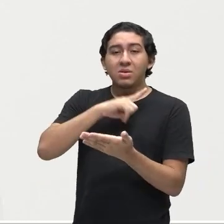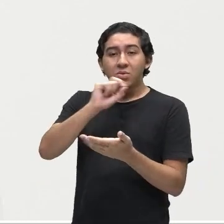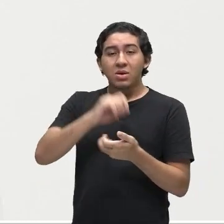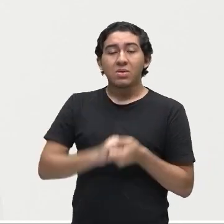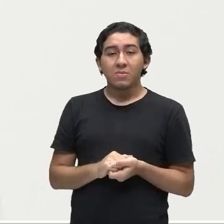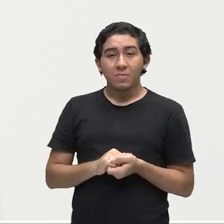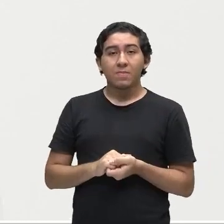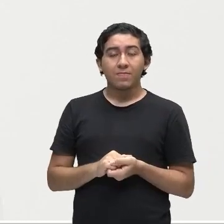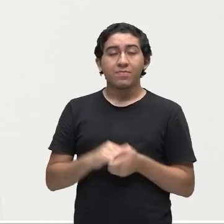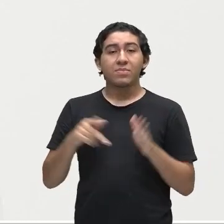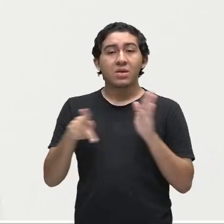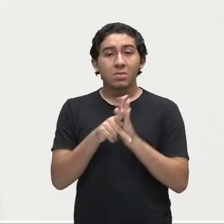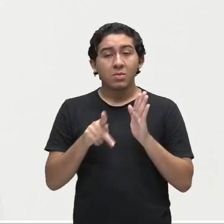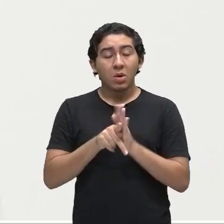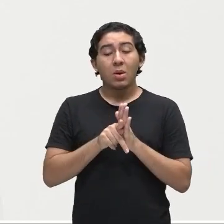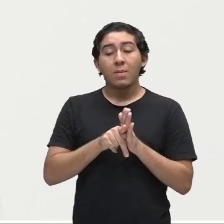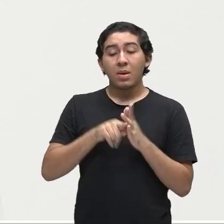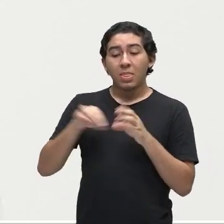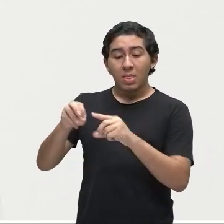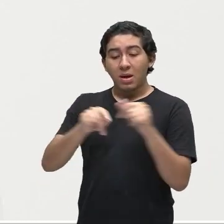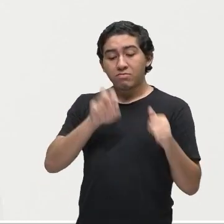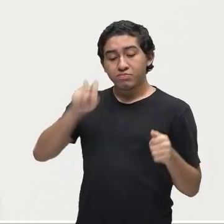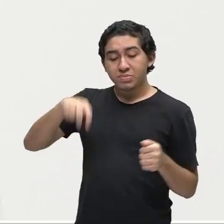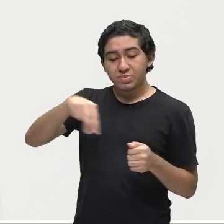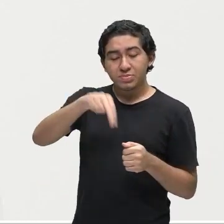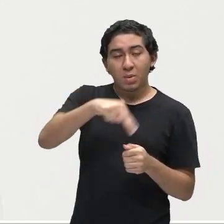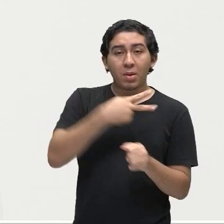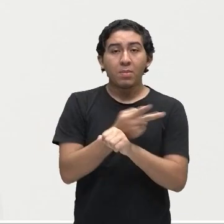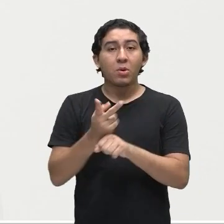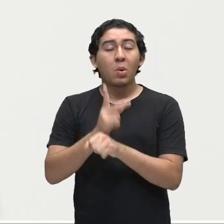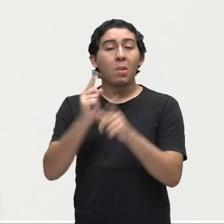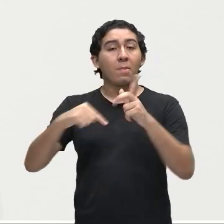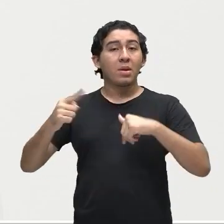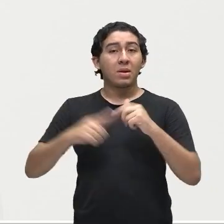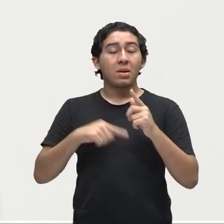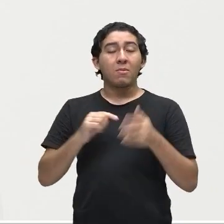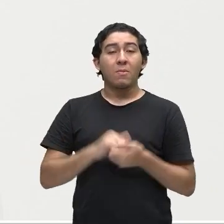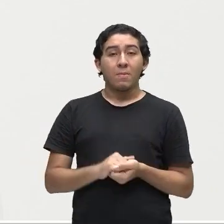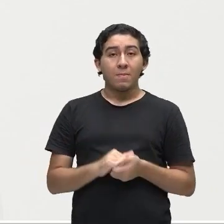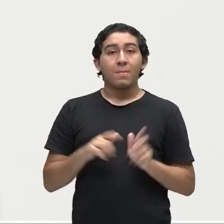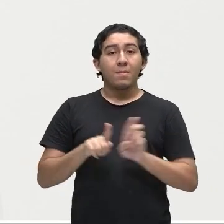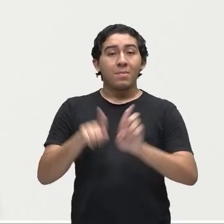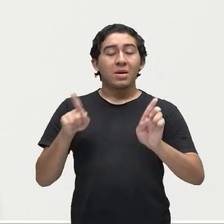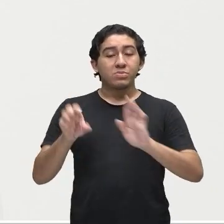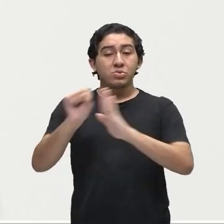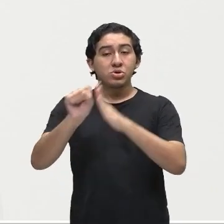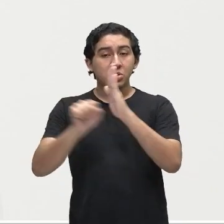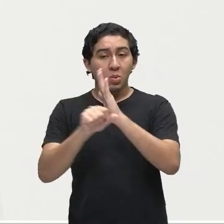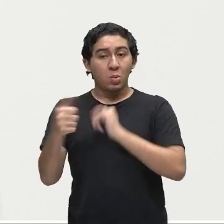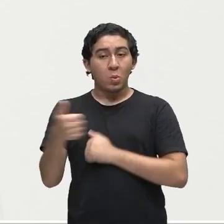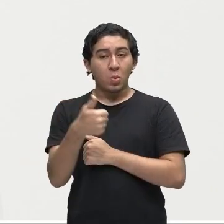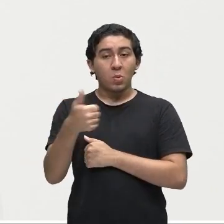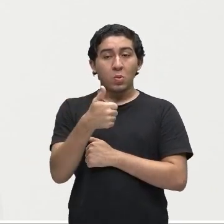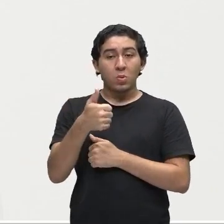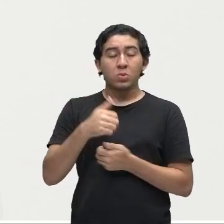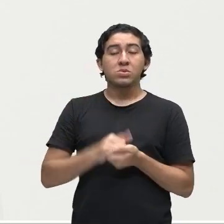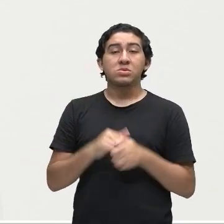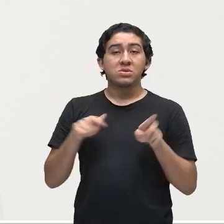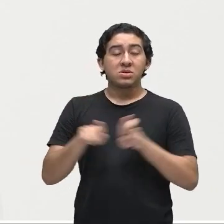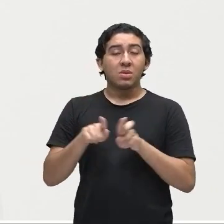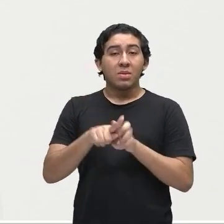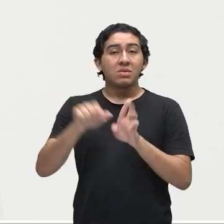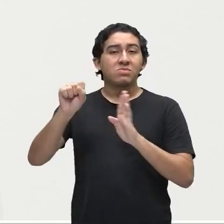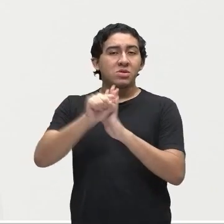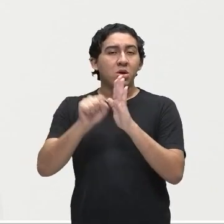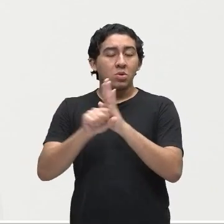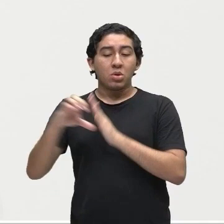busca desses produtos para serem comercializados dentro da Europa. Mas ainda durante o século XI, século IX, X